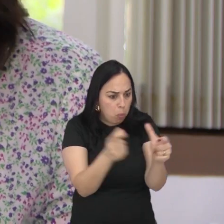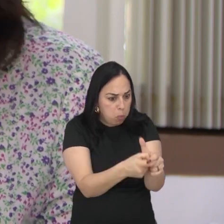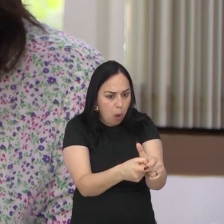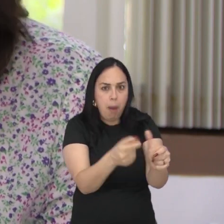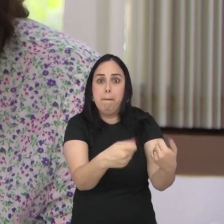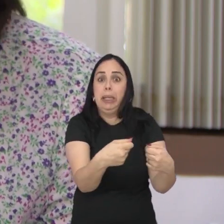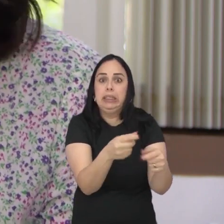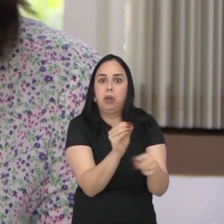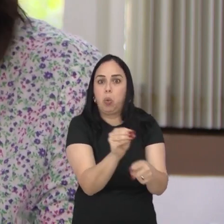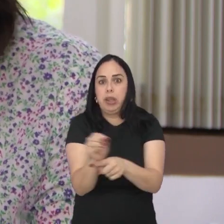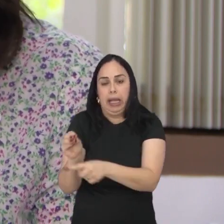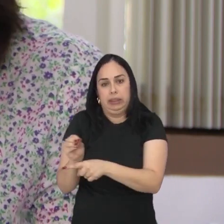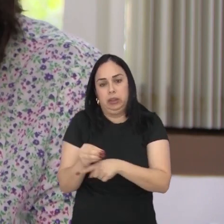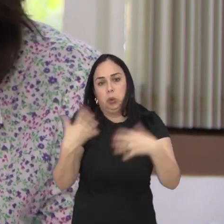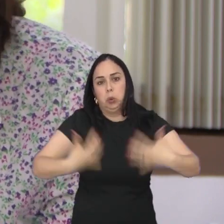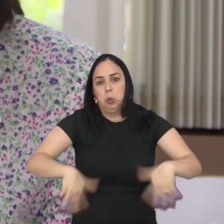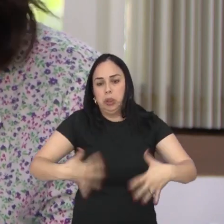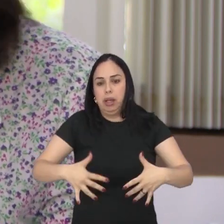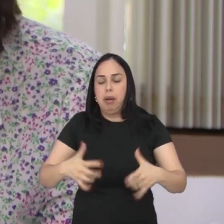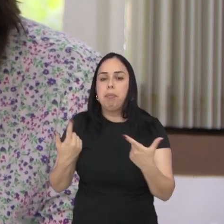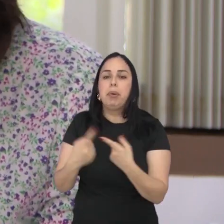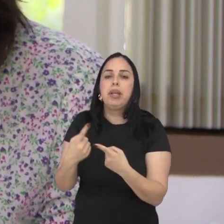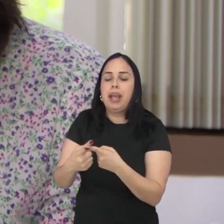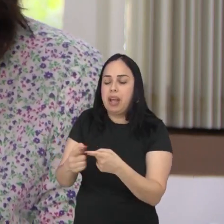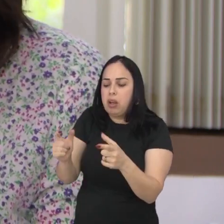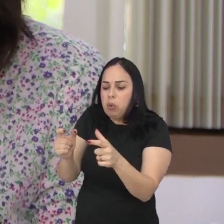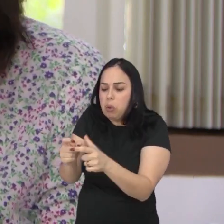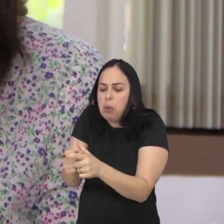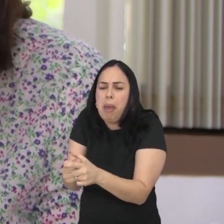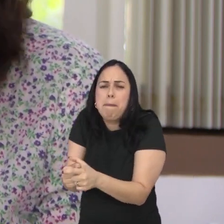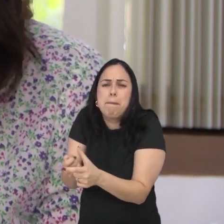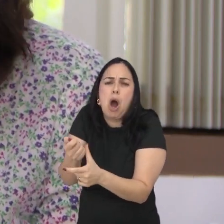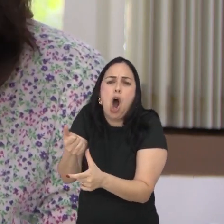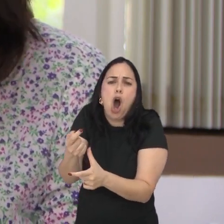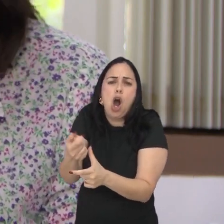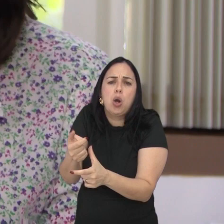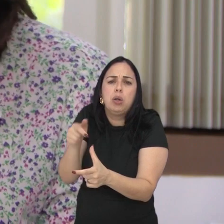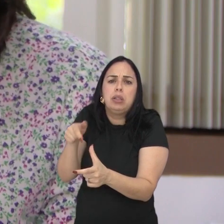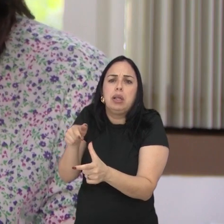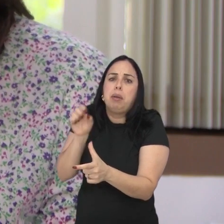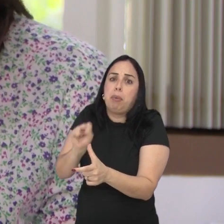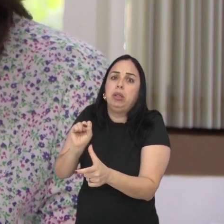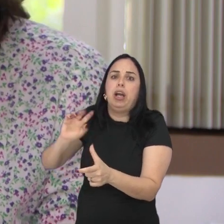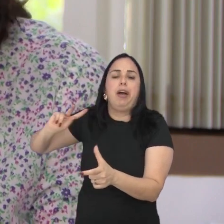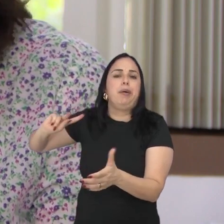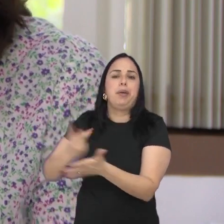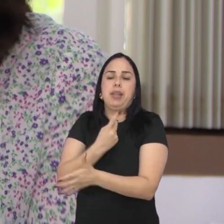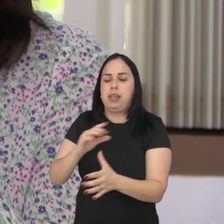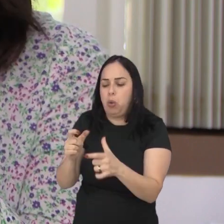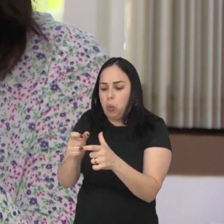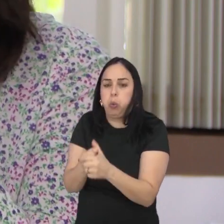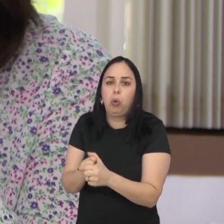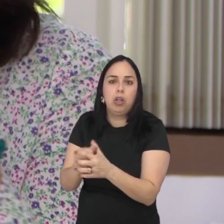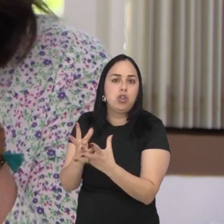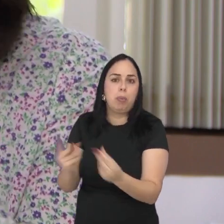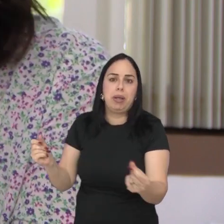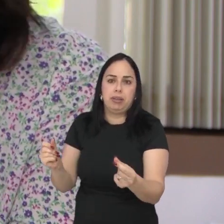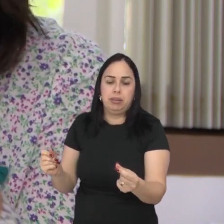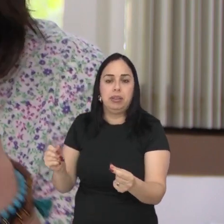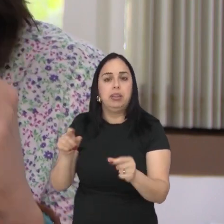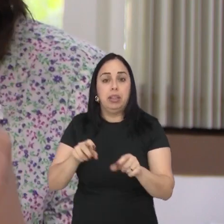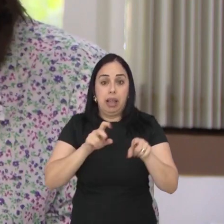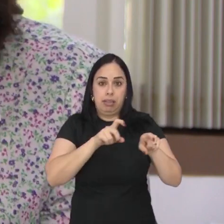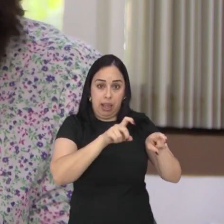porque restaram muitas. As áreas são muito diminutas, são áreas muito pequenas e são muito ameaçadas, porque não